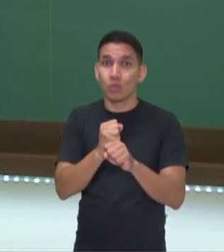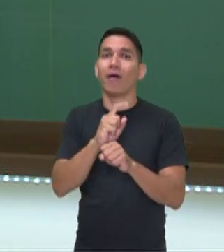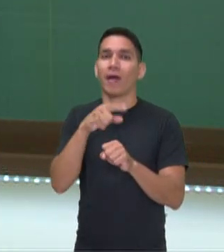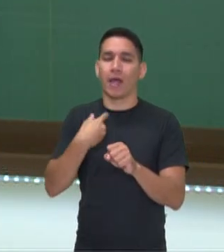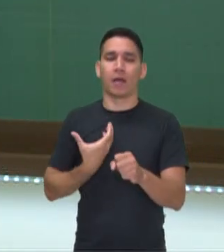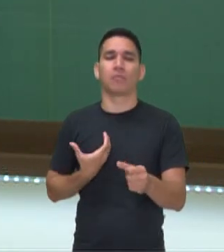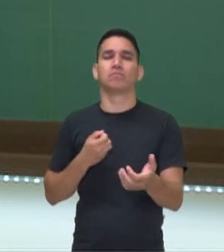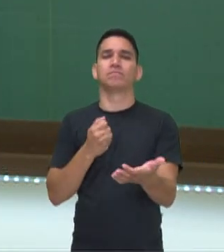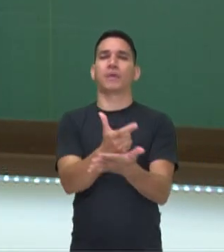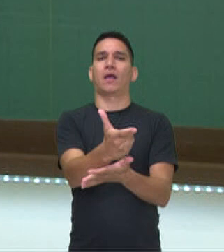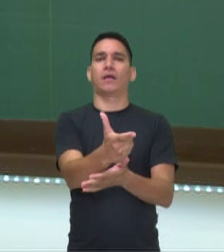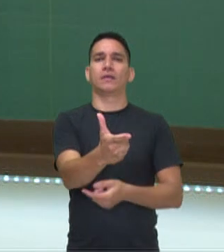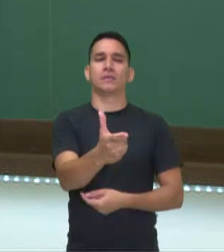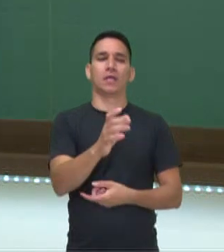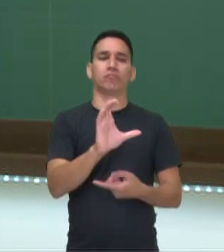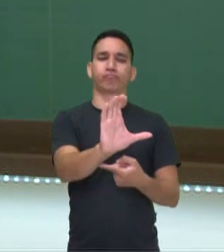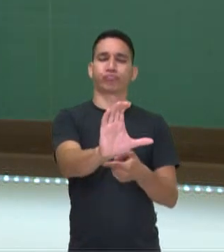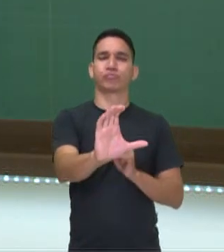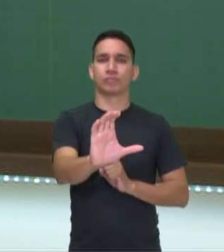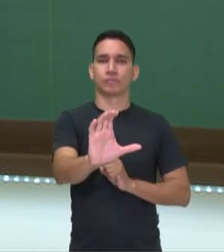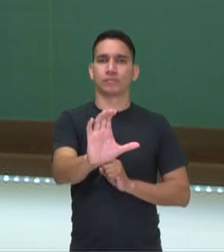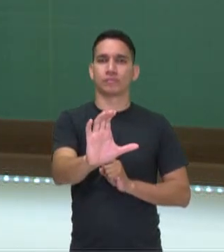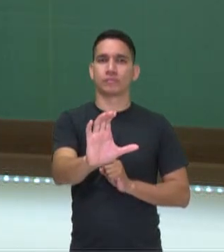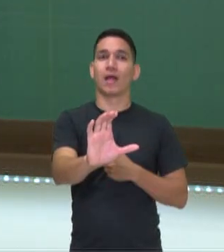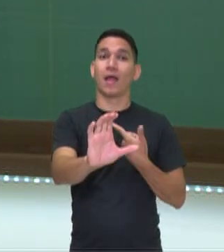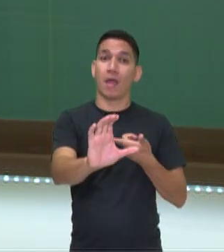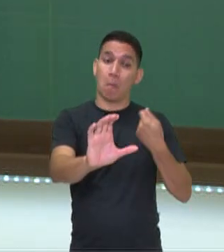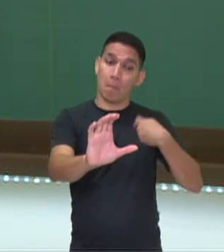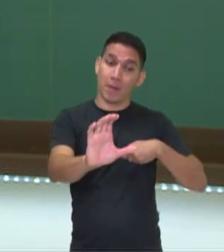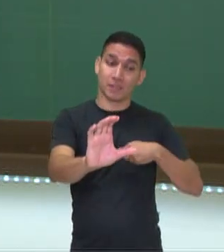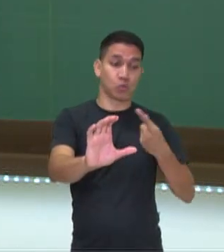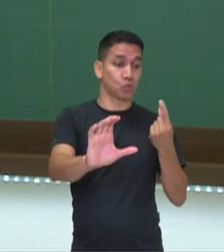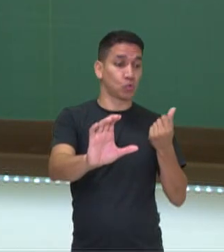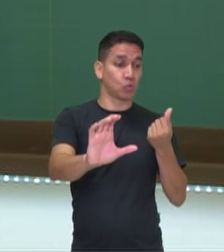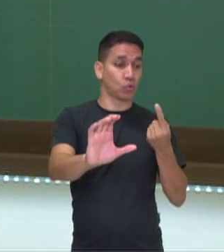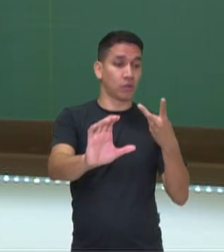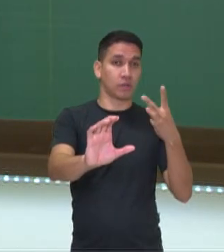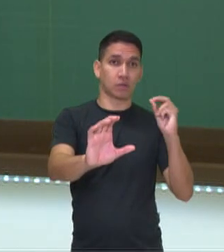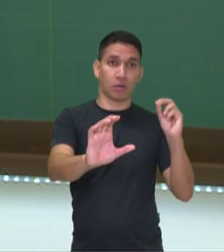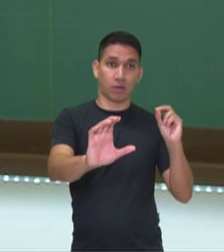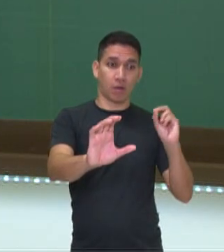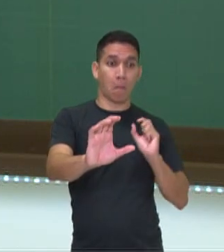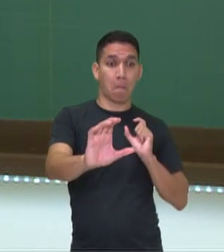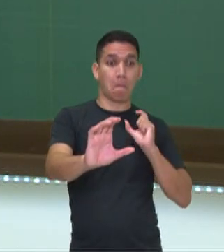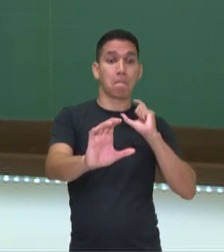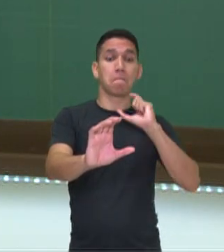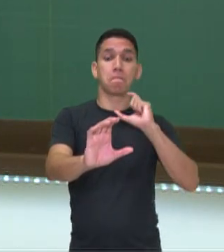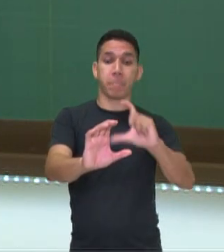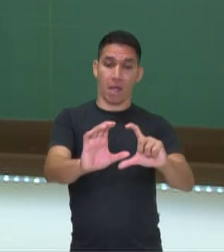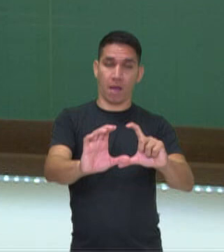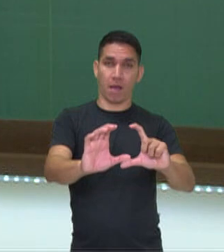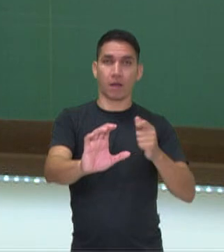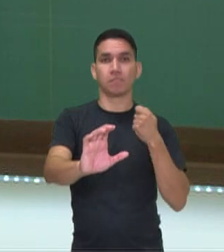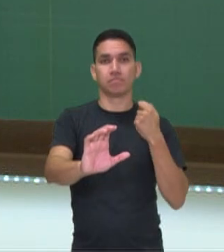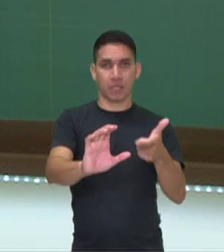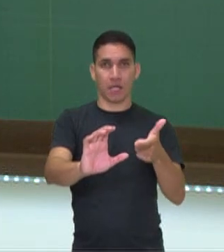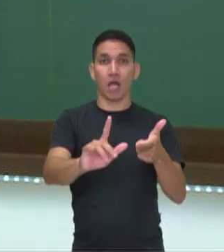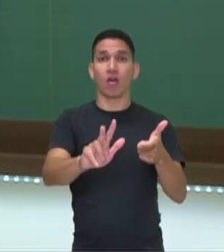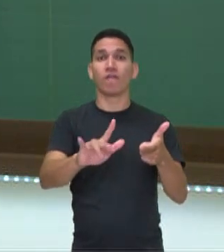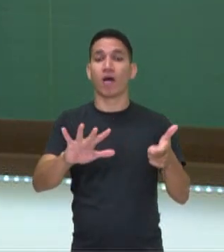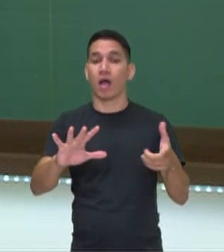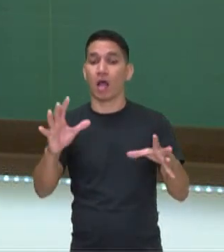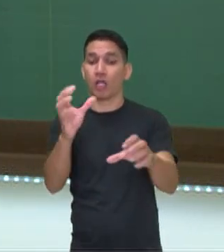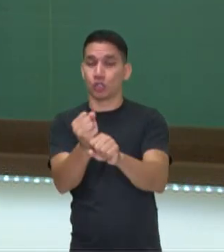valor gasto. E isso aqui é o valor que eu tenho para gastar. Então, o que eu vou fazer? Pegar, somar